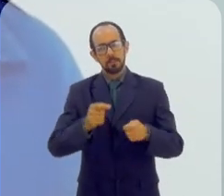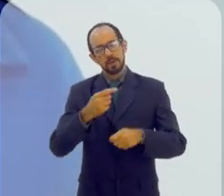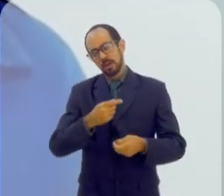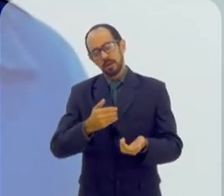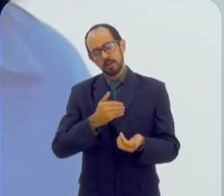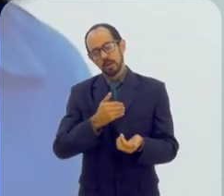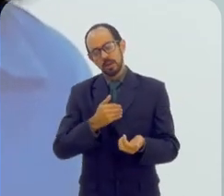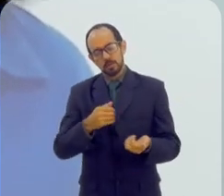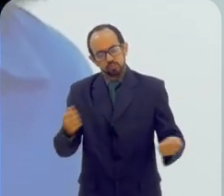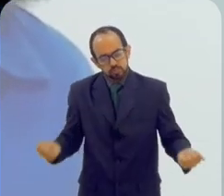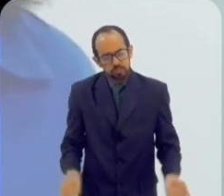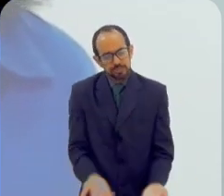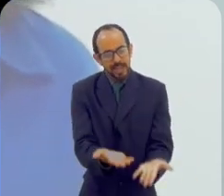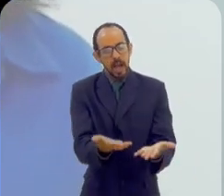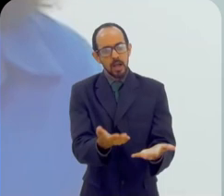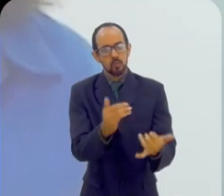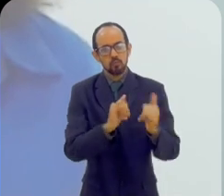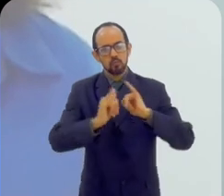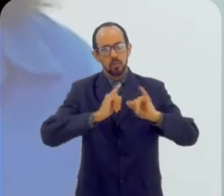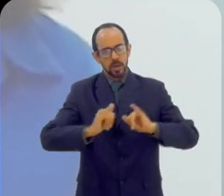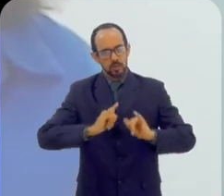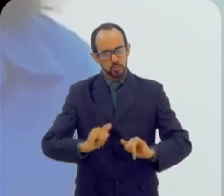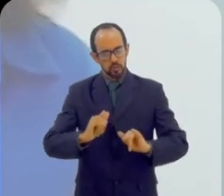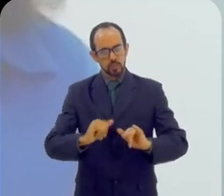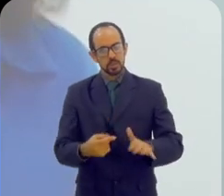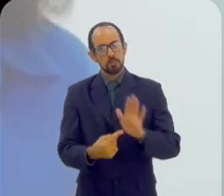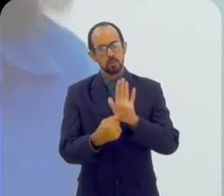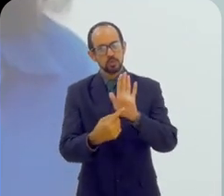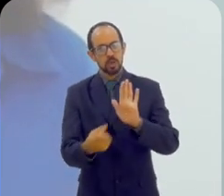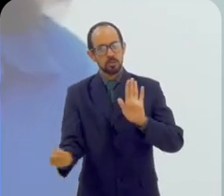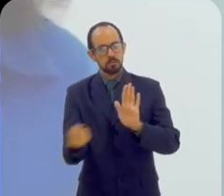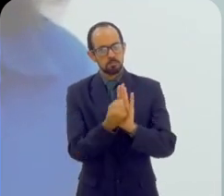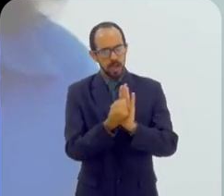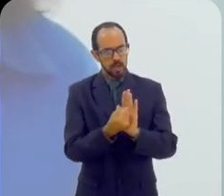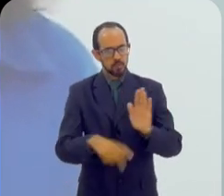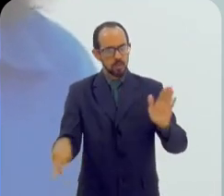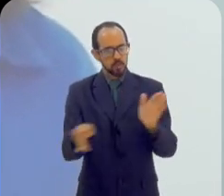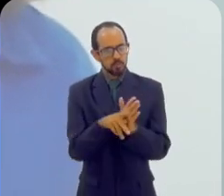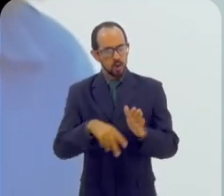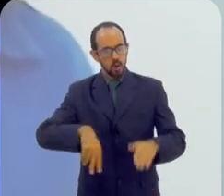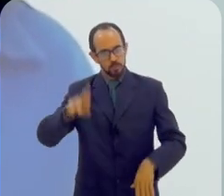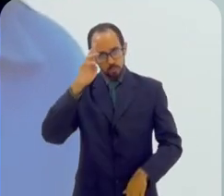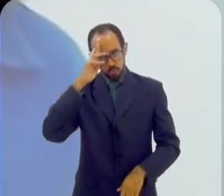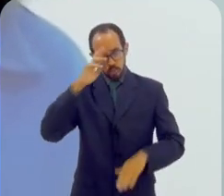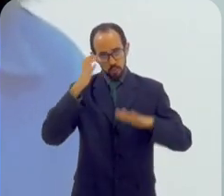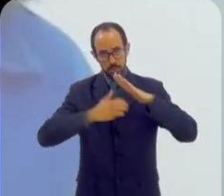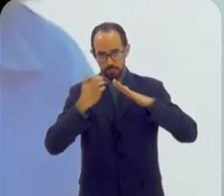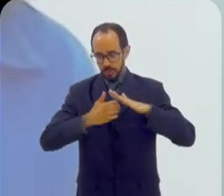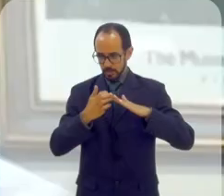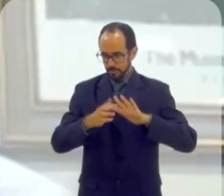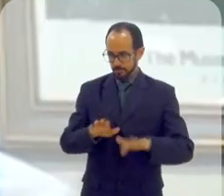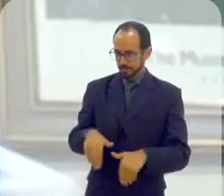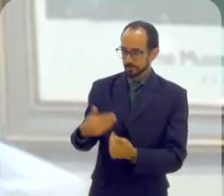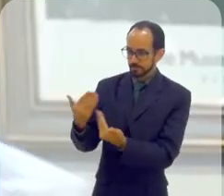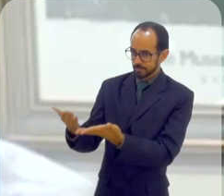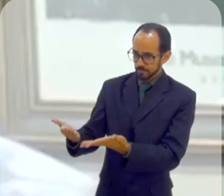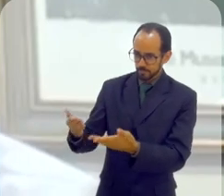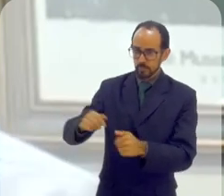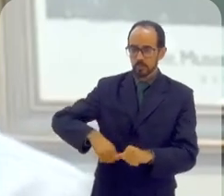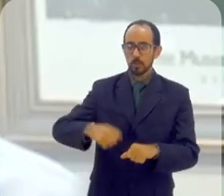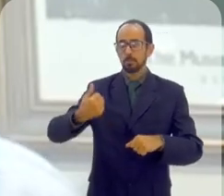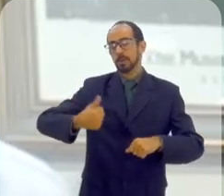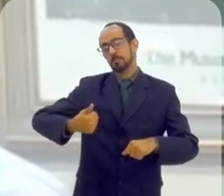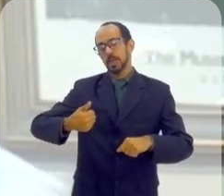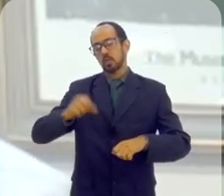justamente munir de informações e mostrar o impacto que isso vai gerar para própria para o próprio empresariado primeiro